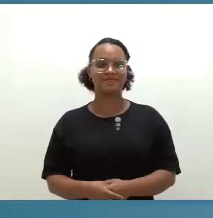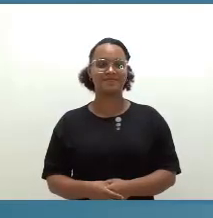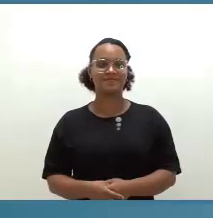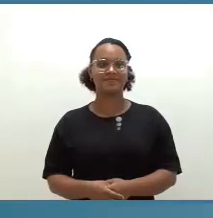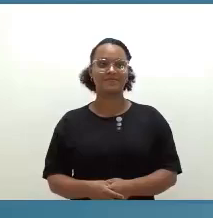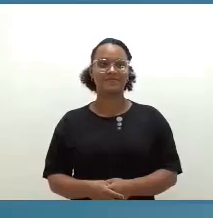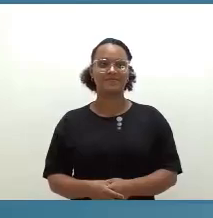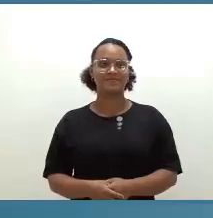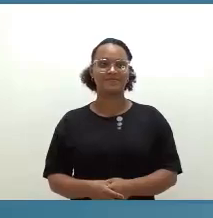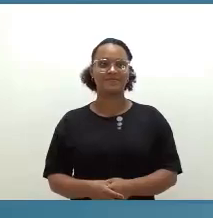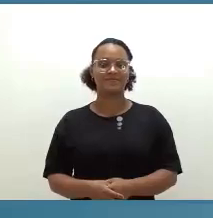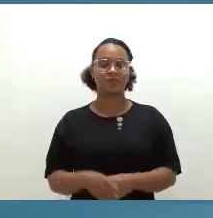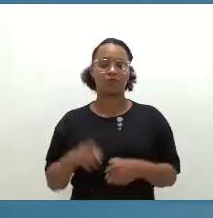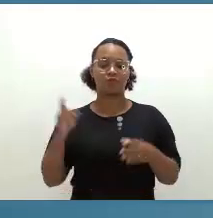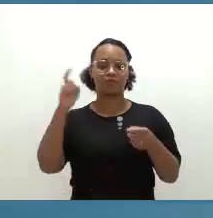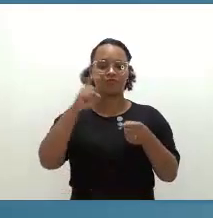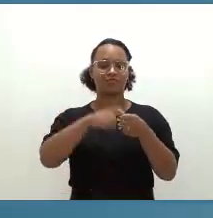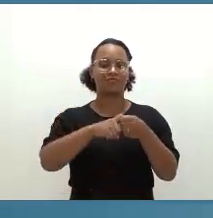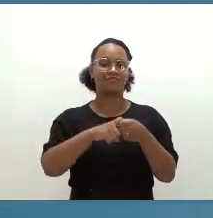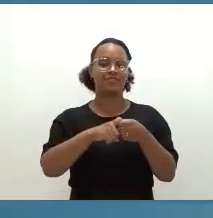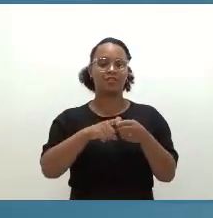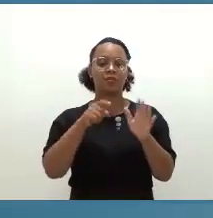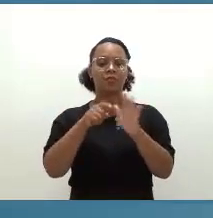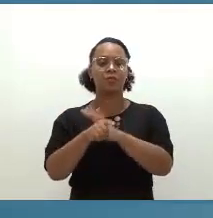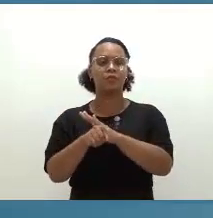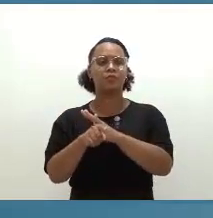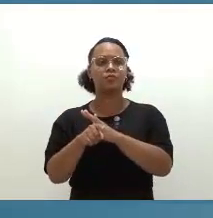pouquinho. Pronto, retornei. Eu pergunto